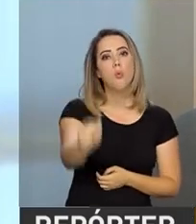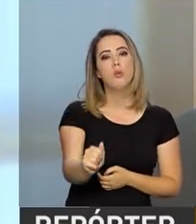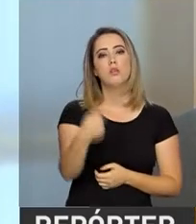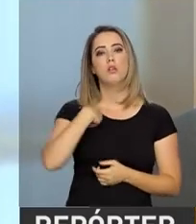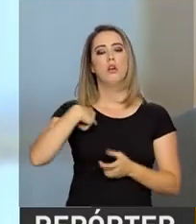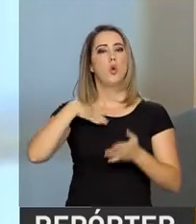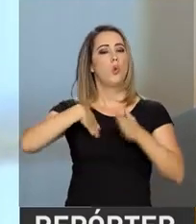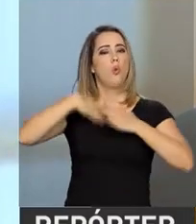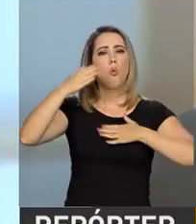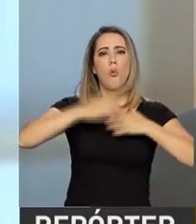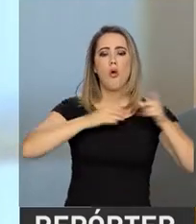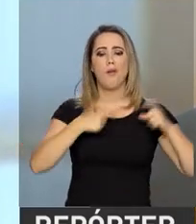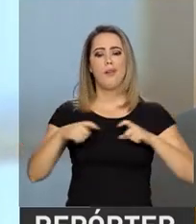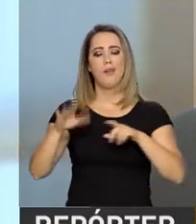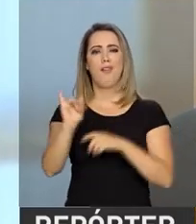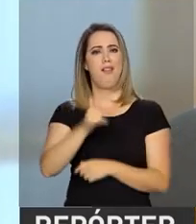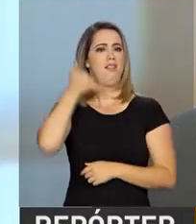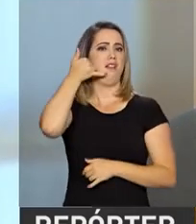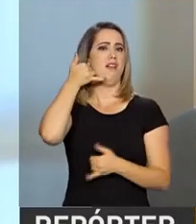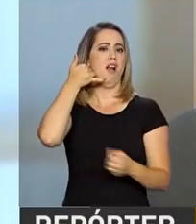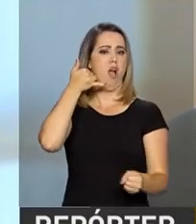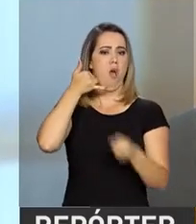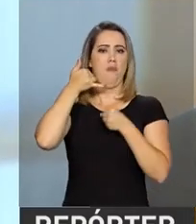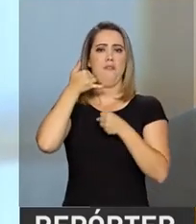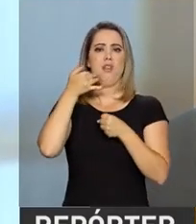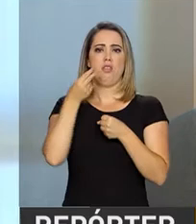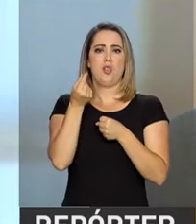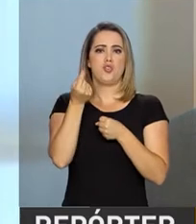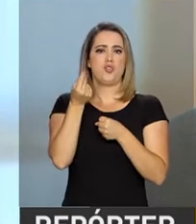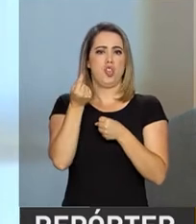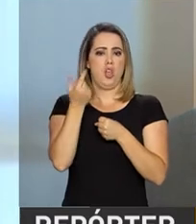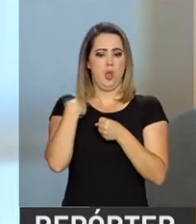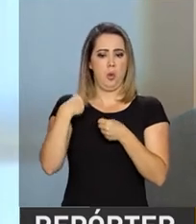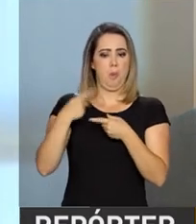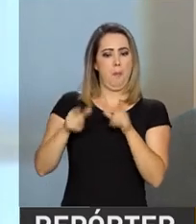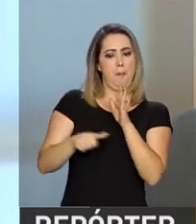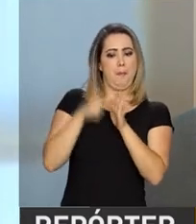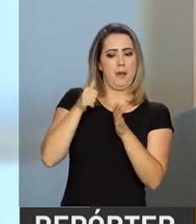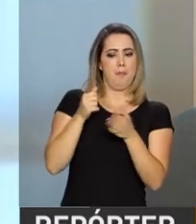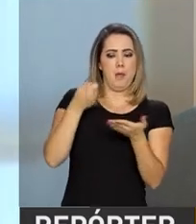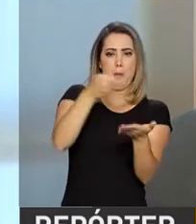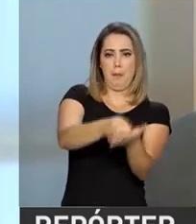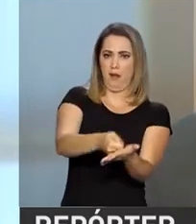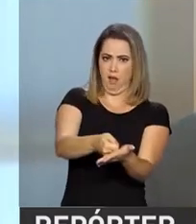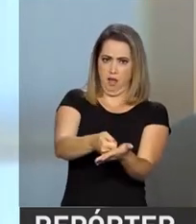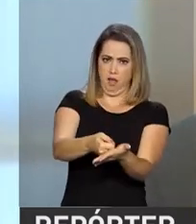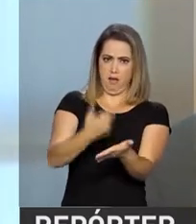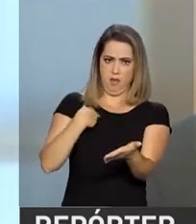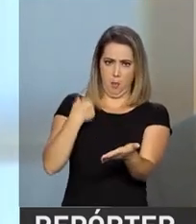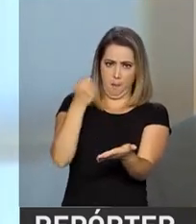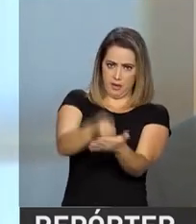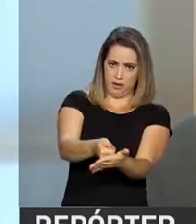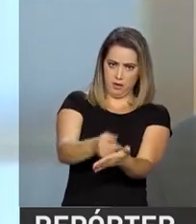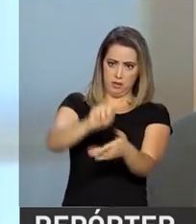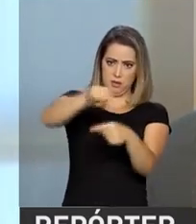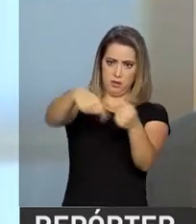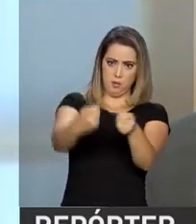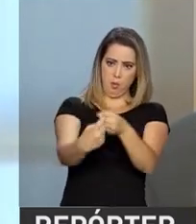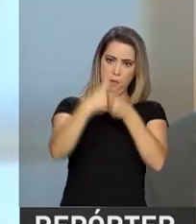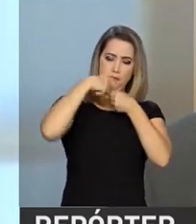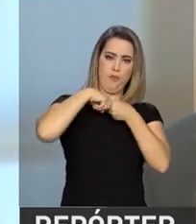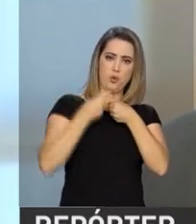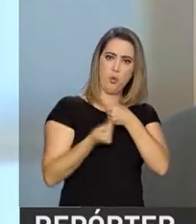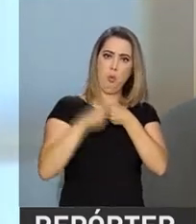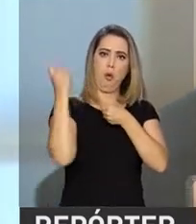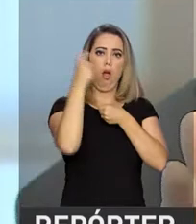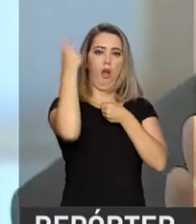de previdência, vai ligar para alguém solicitando que se deposite dinheiro em uma determinada conta para que a pessoa venha receber um tanto